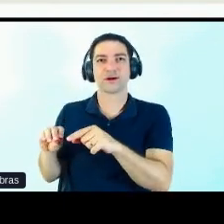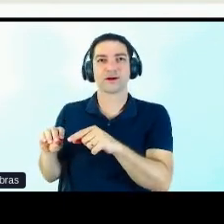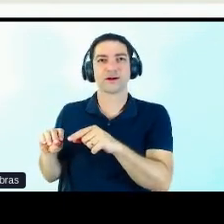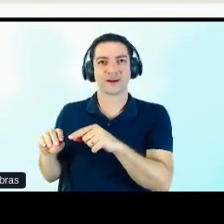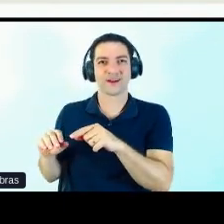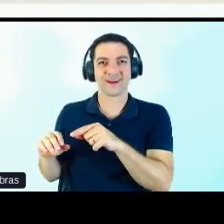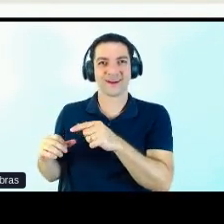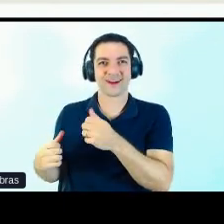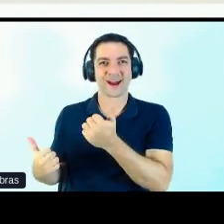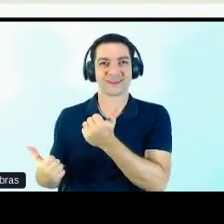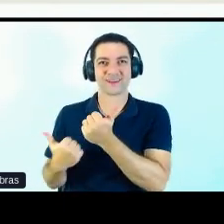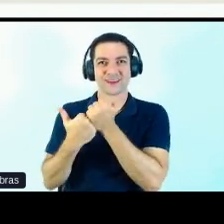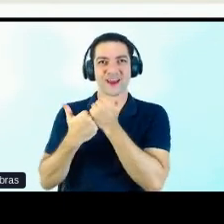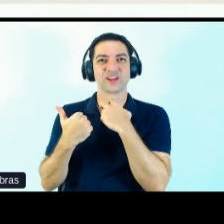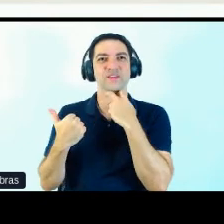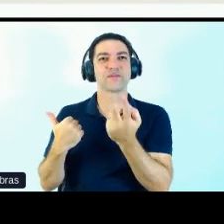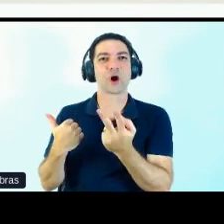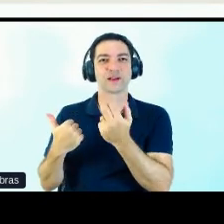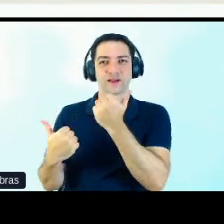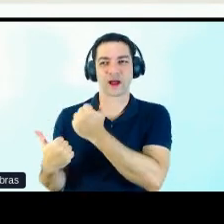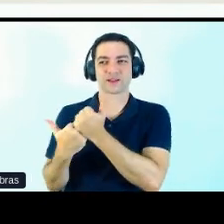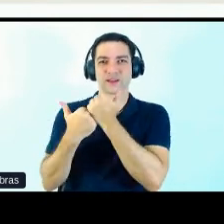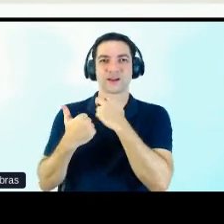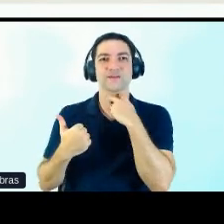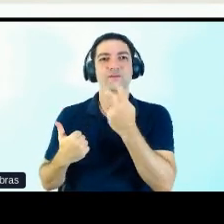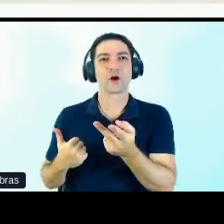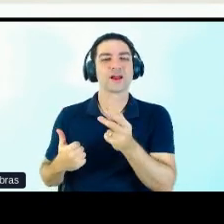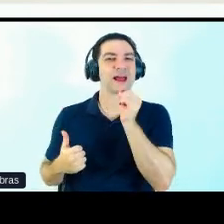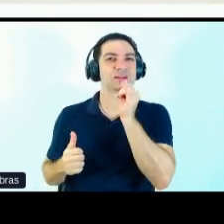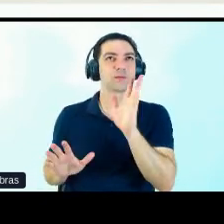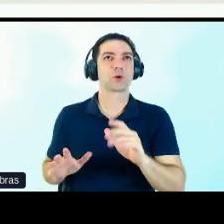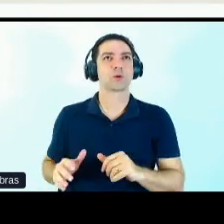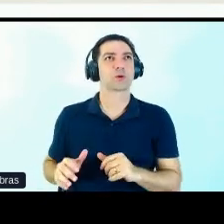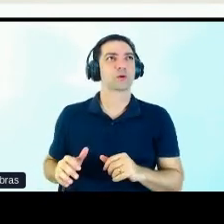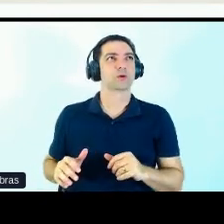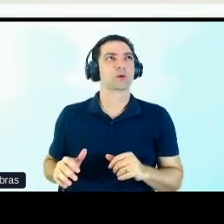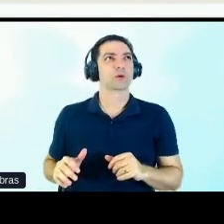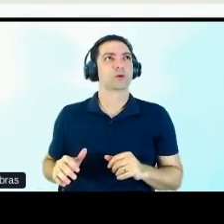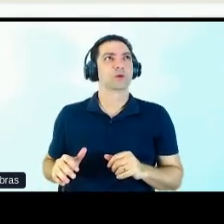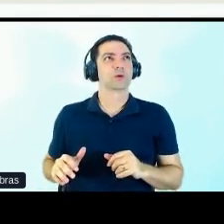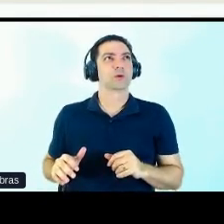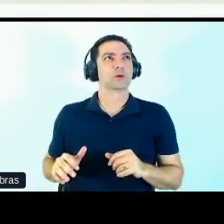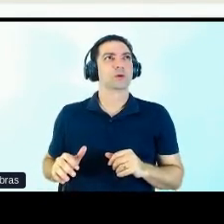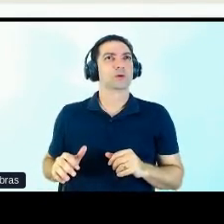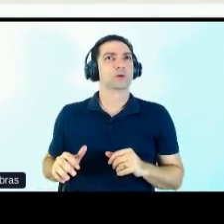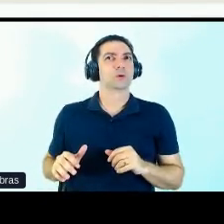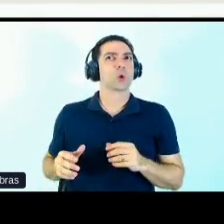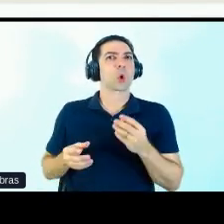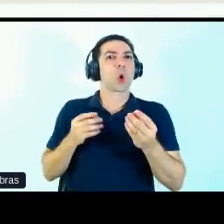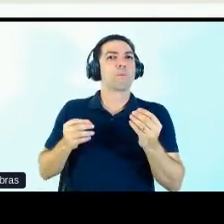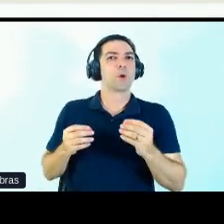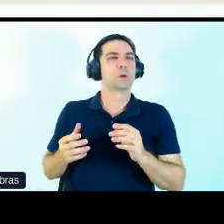dou 2 palmas. Eu quero ligar a televisão, eu dou